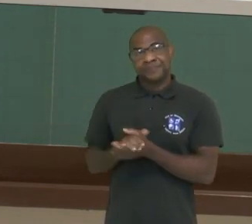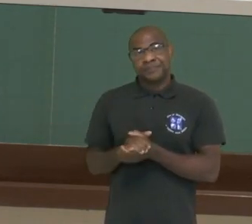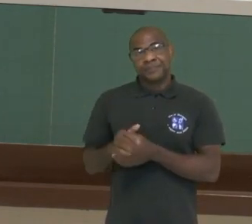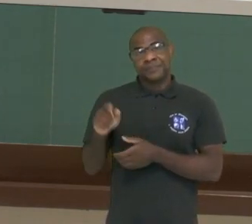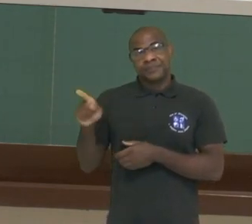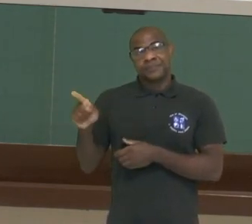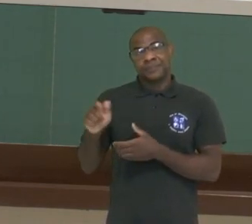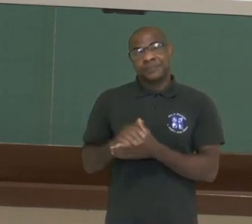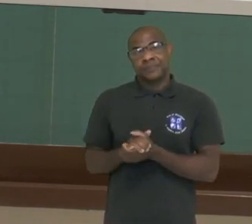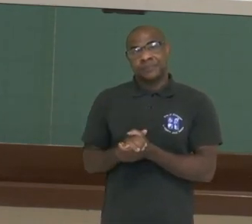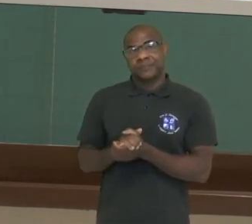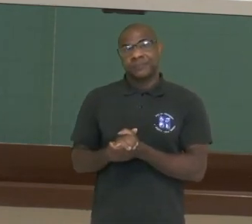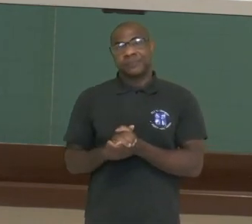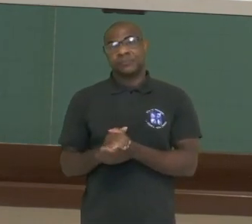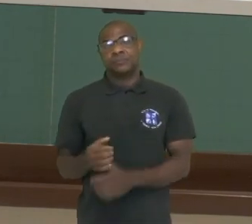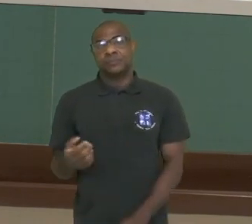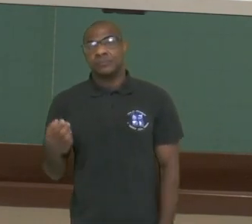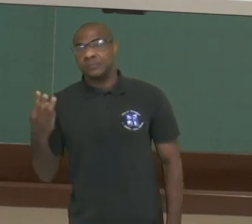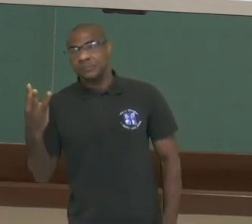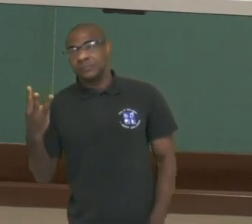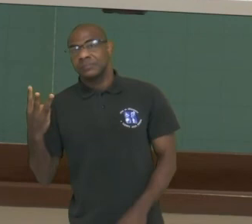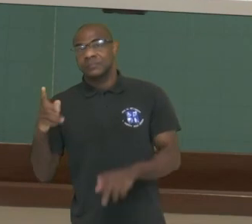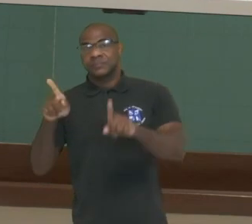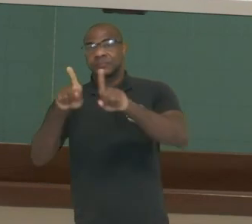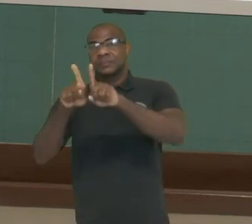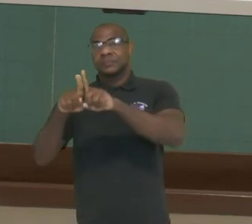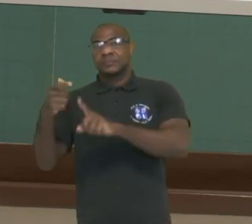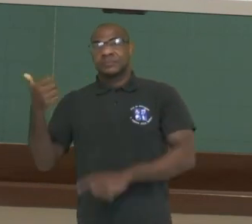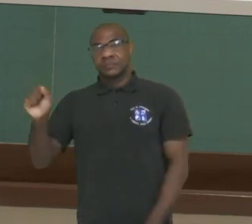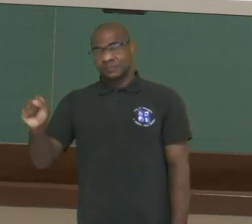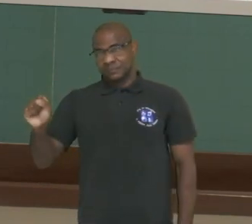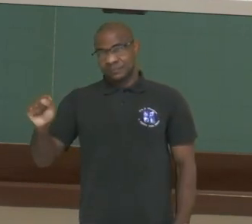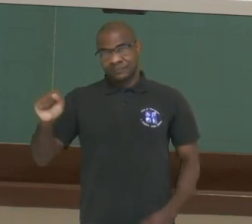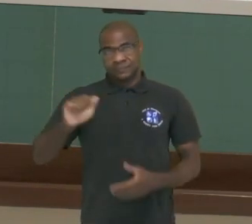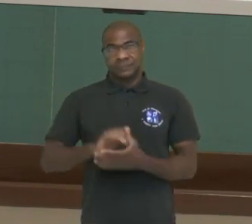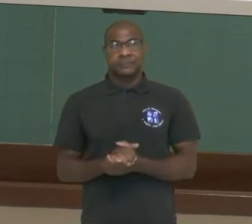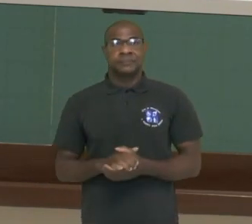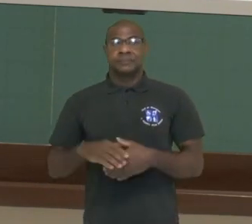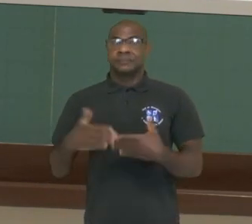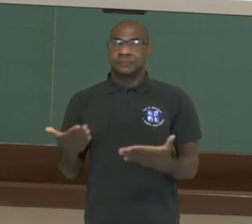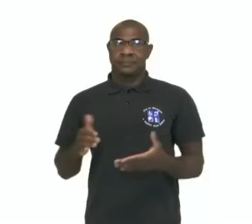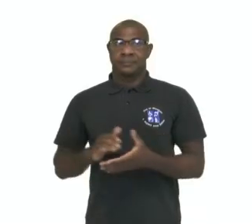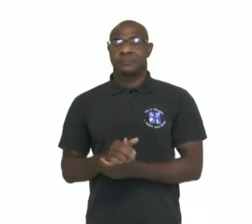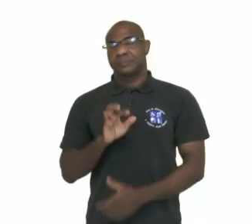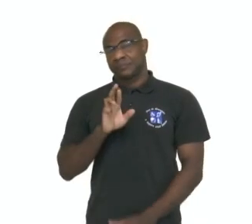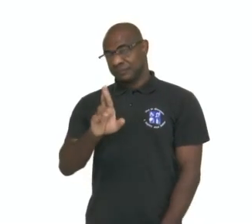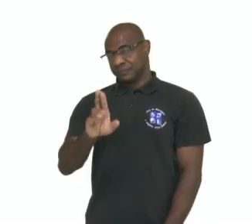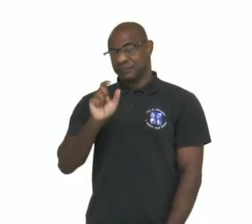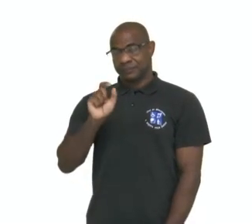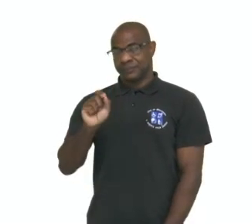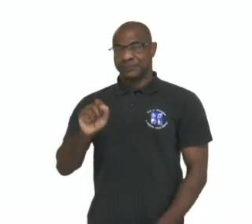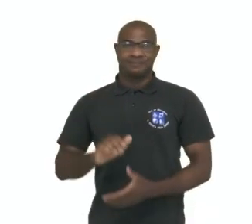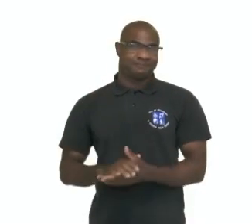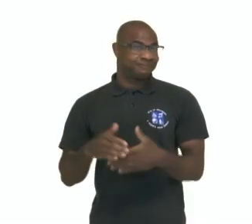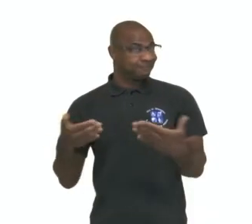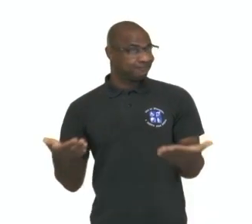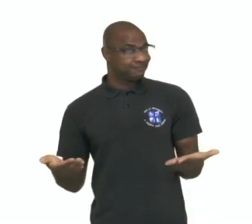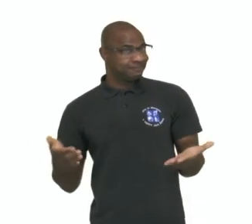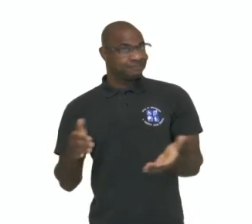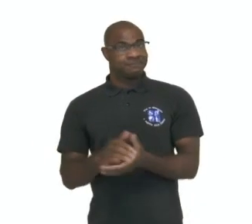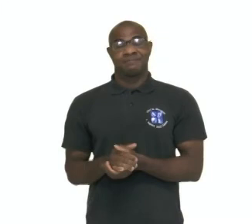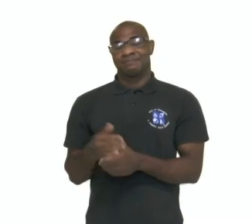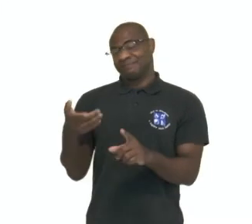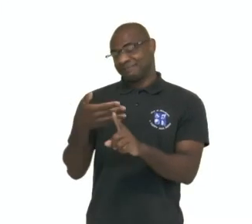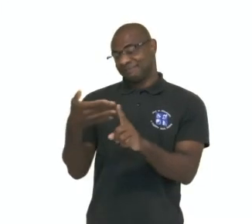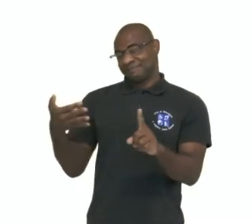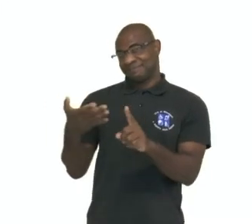aqui, 3 cromossomos no 18, ok? Então, vamos à resposta. A síndrome de